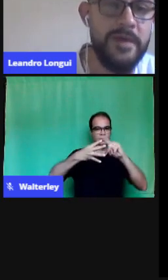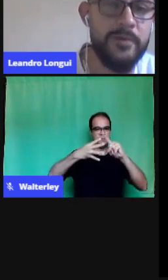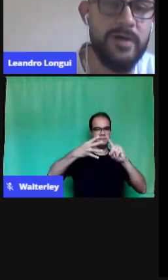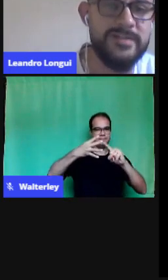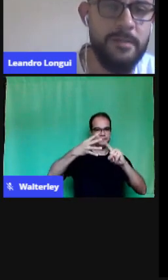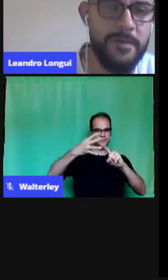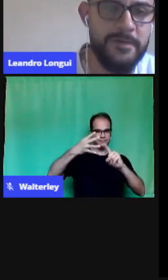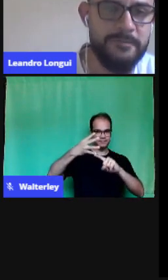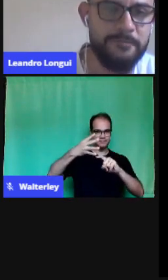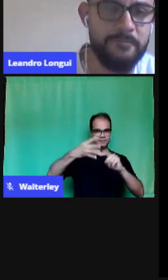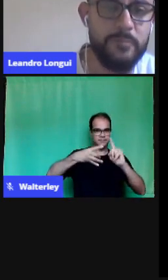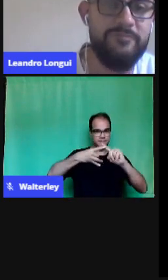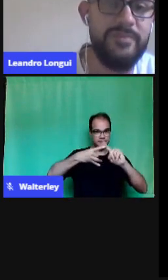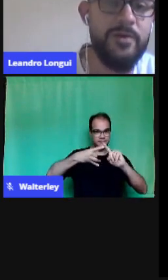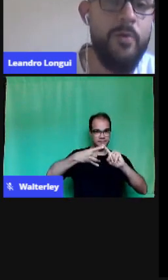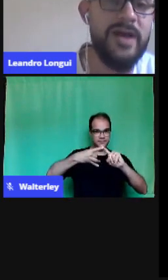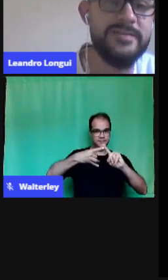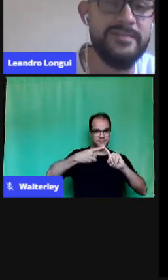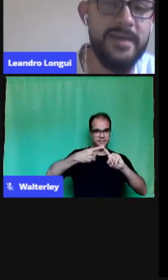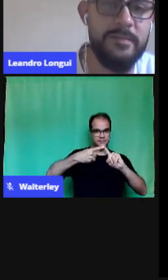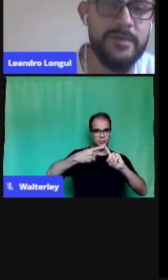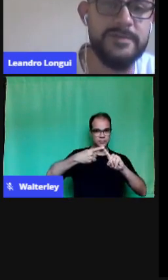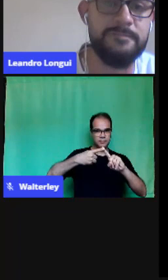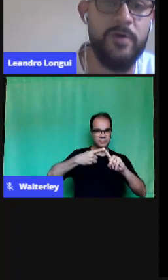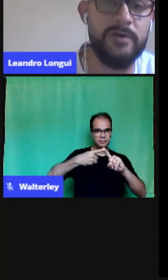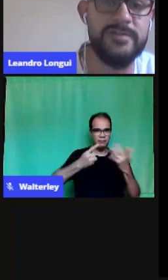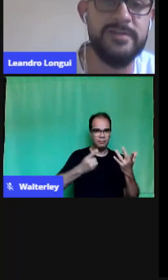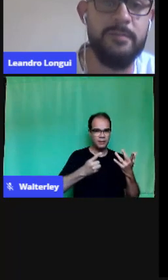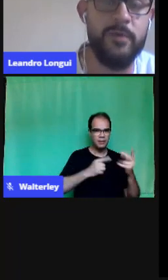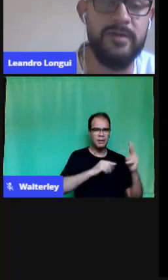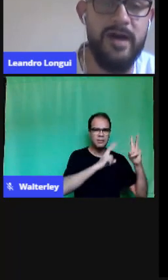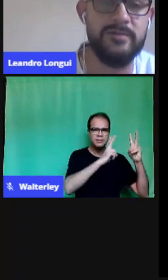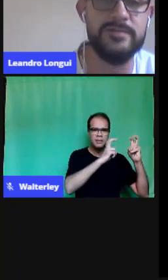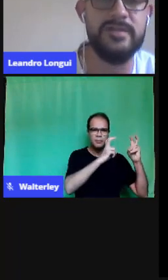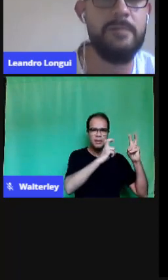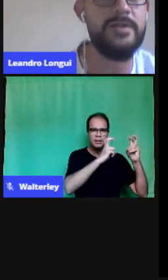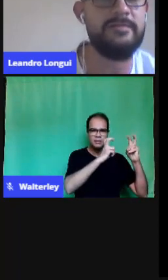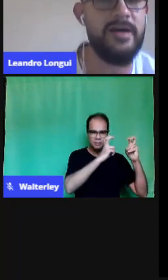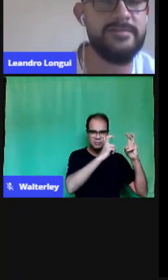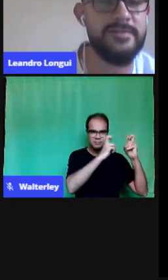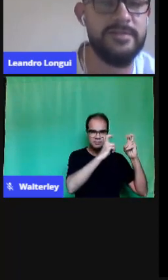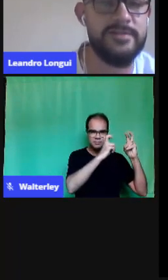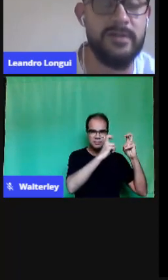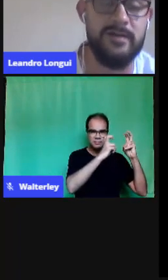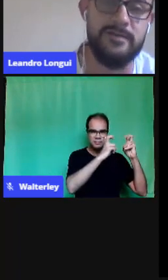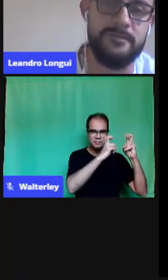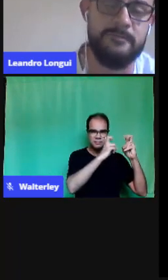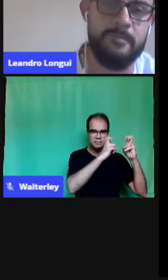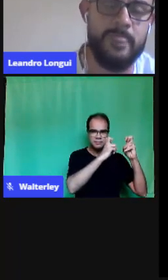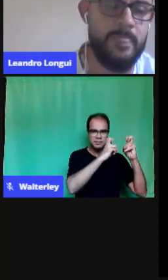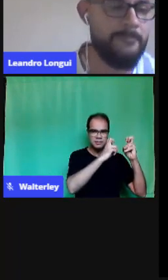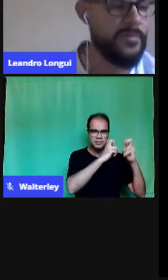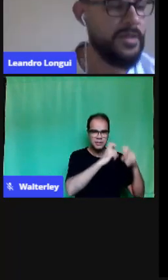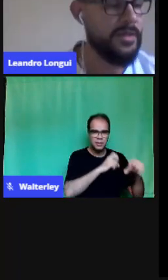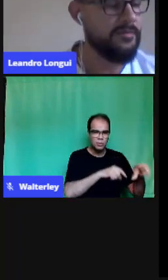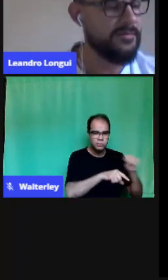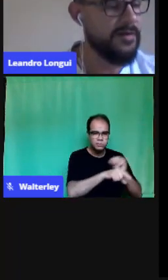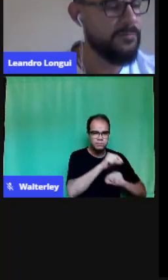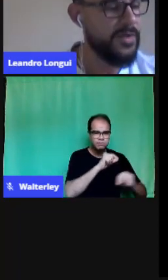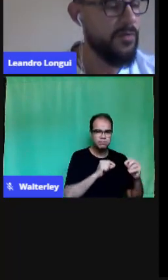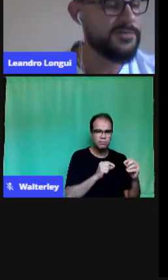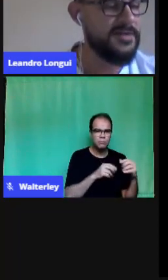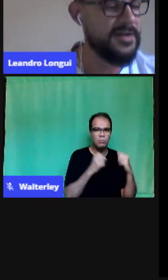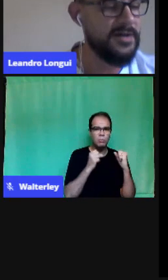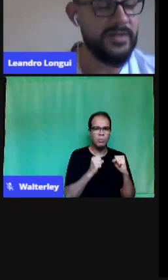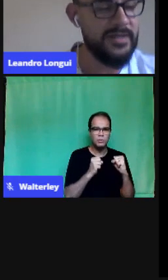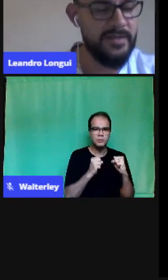O primeiro, a saber, quais temas podem ser abordados na habilidade selecionada?